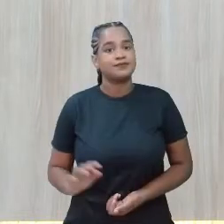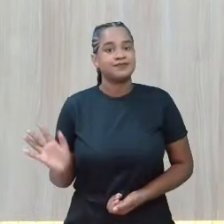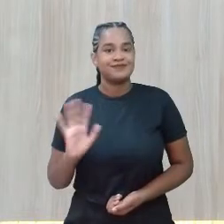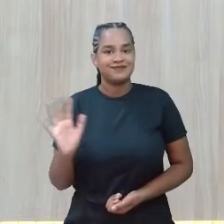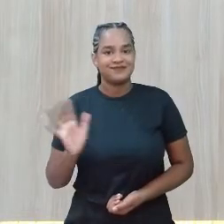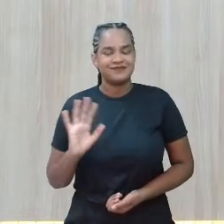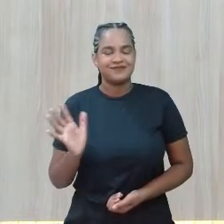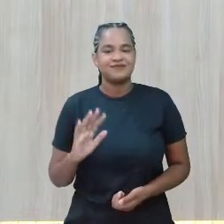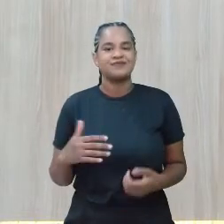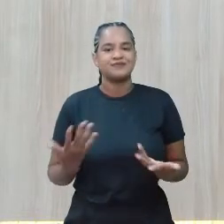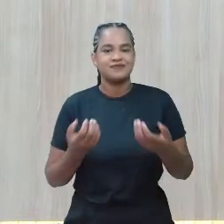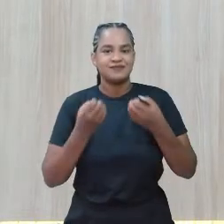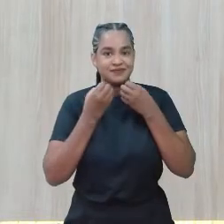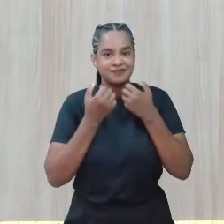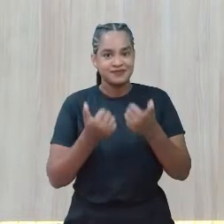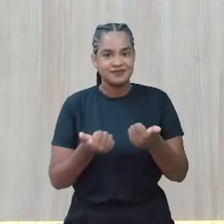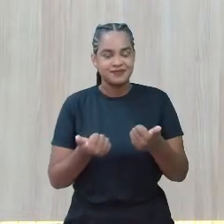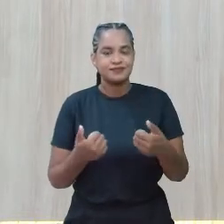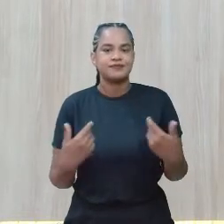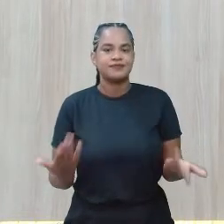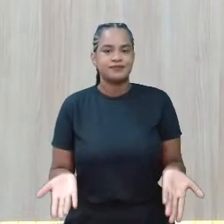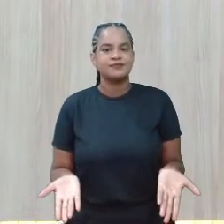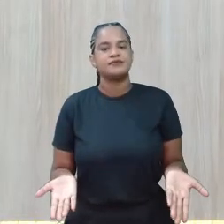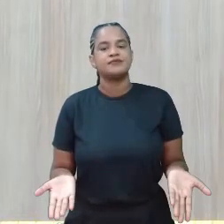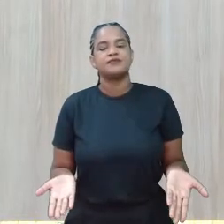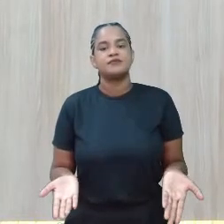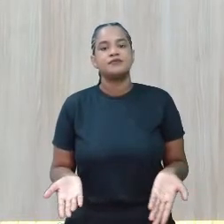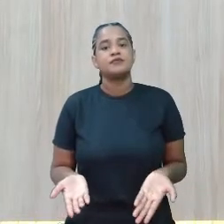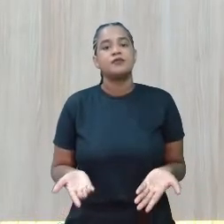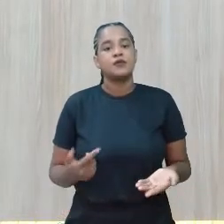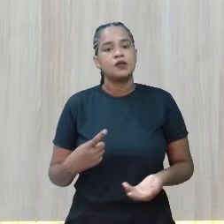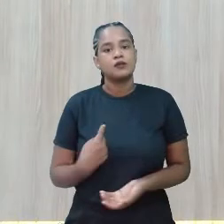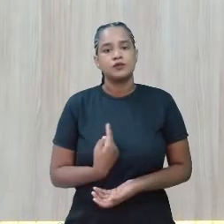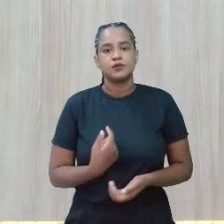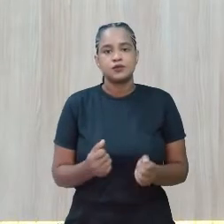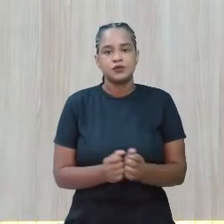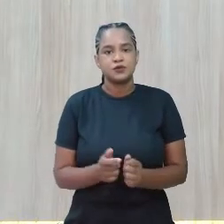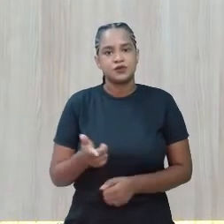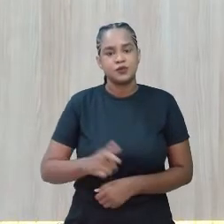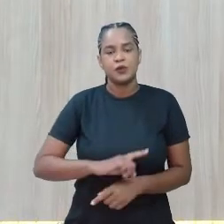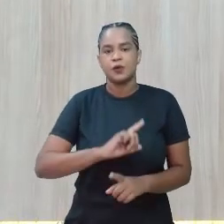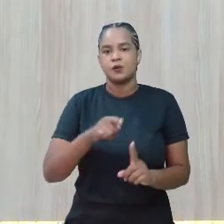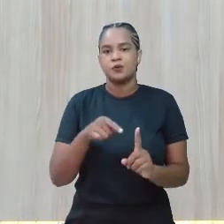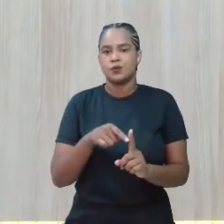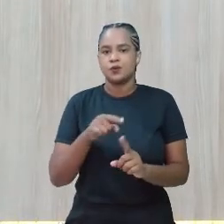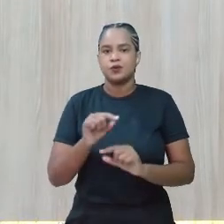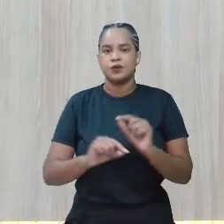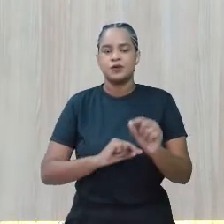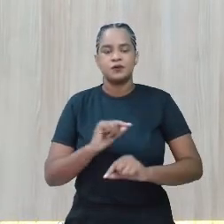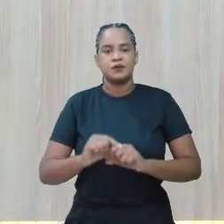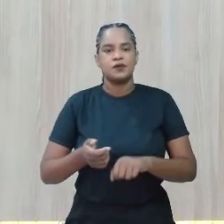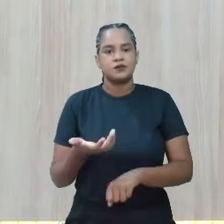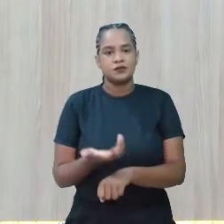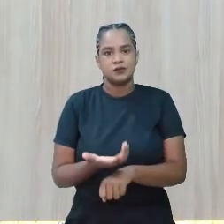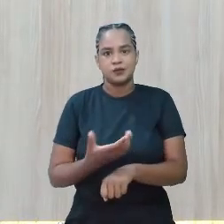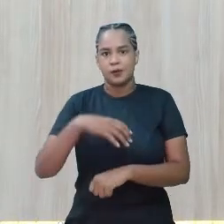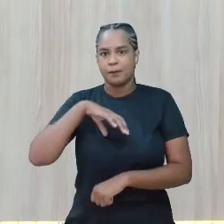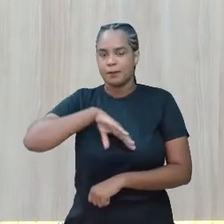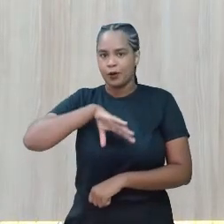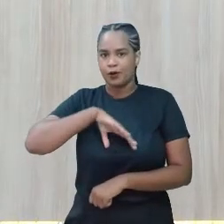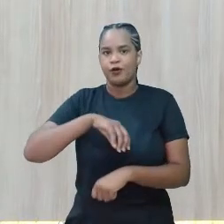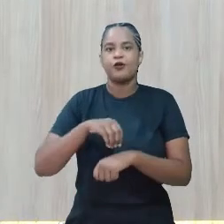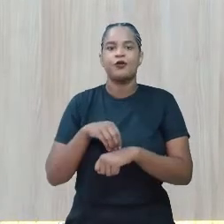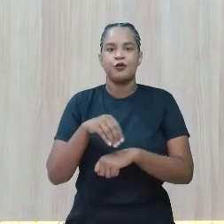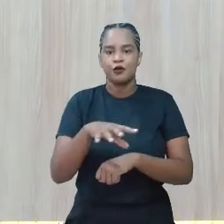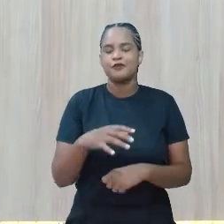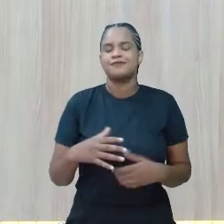Olá, pessoal, tudo bem com vocês? Estamos aqui mais uma vez para transmitir a aula de língua portuguesa. É uma alegria